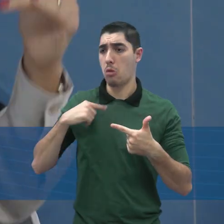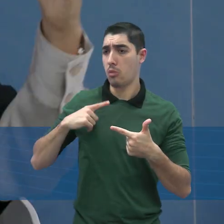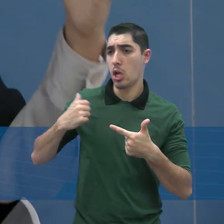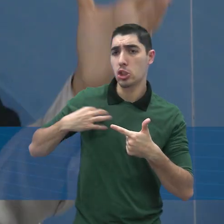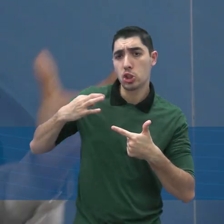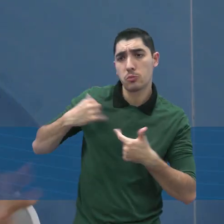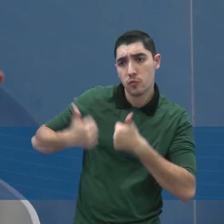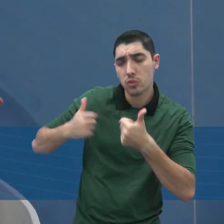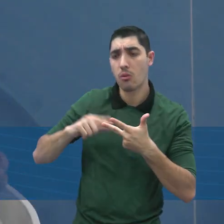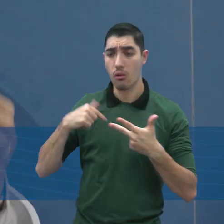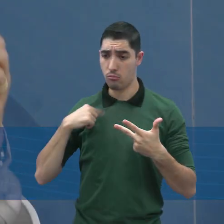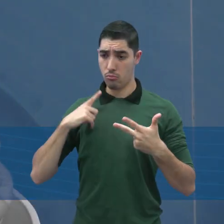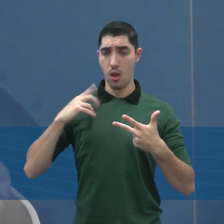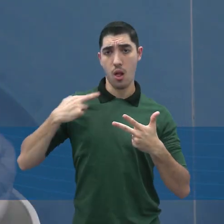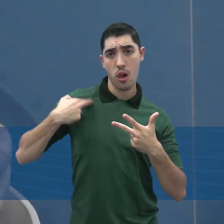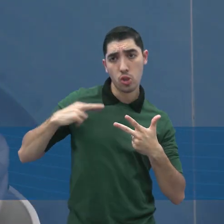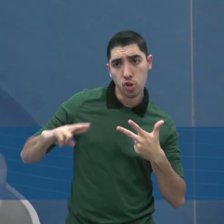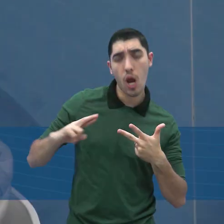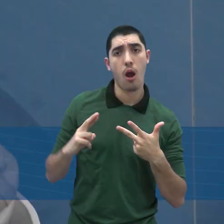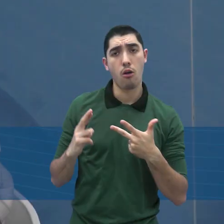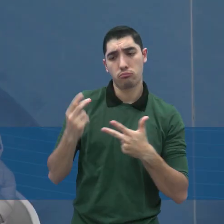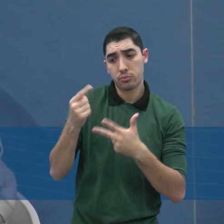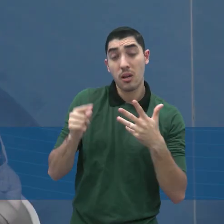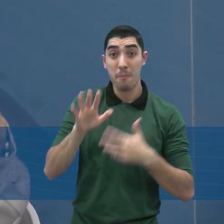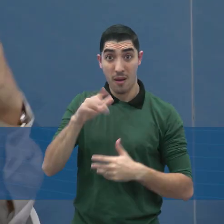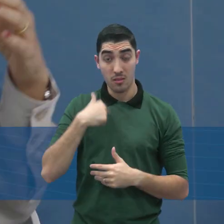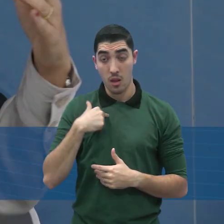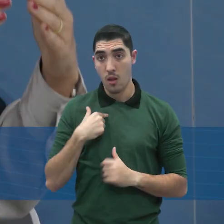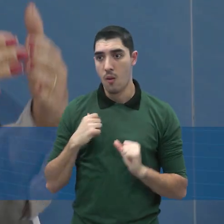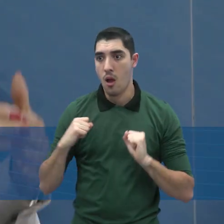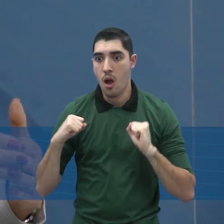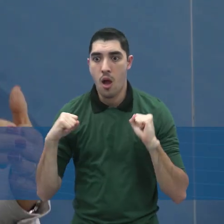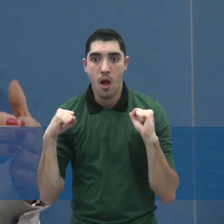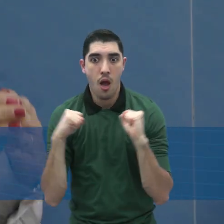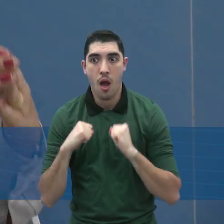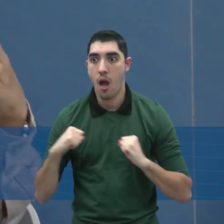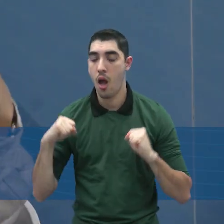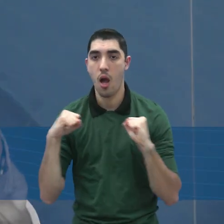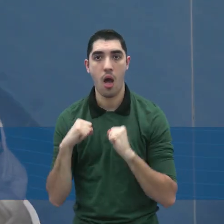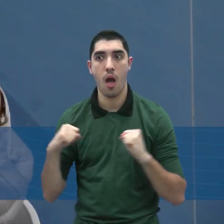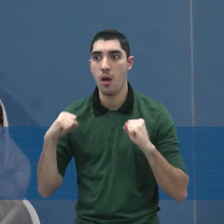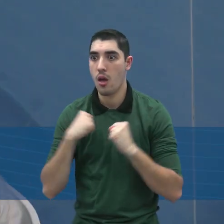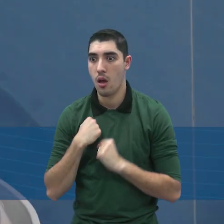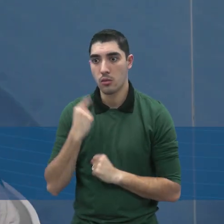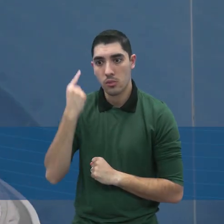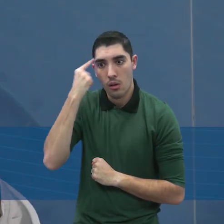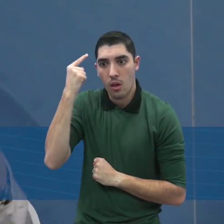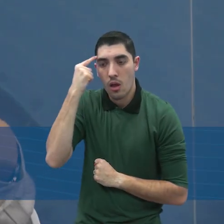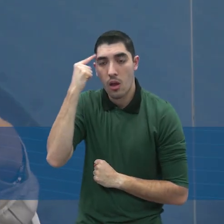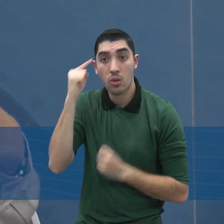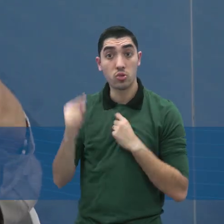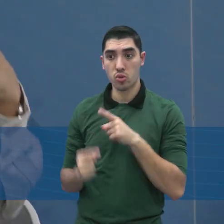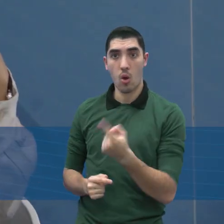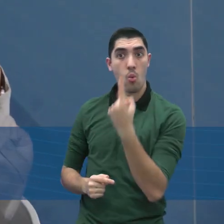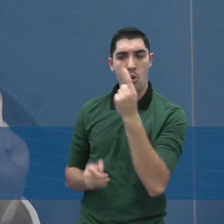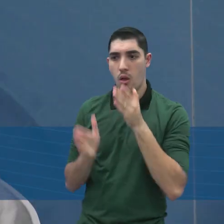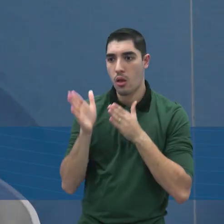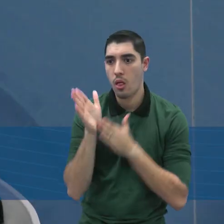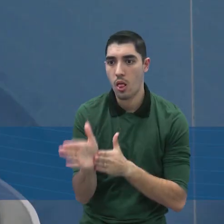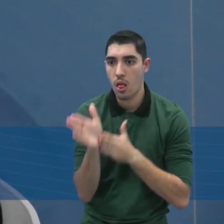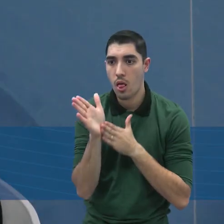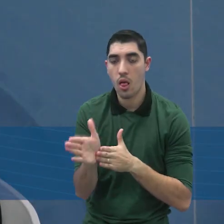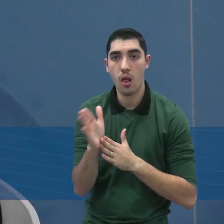você tem sua religião, Agora, quando você é fanático, você só consegue viver aquilo. Aquele vira o